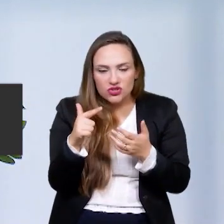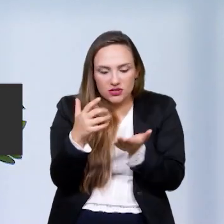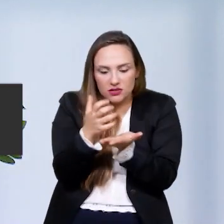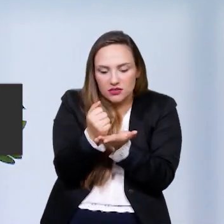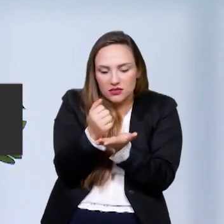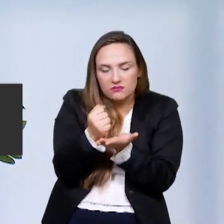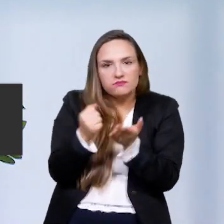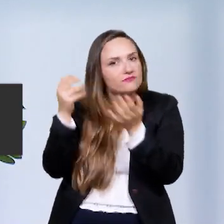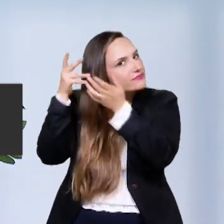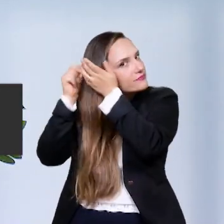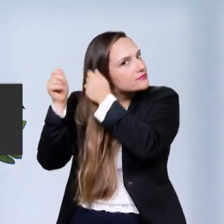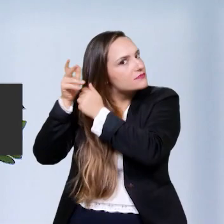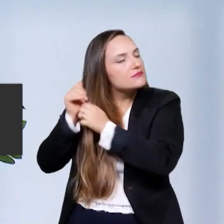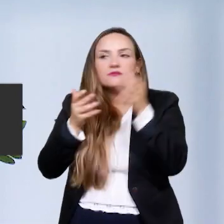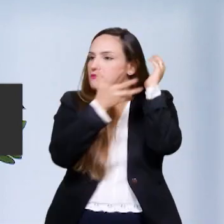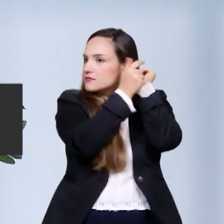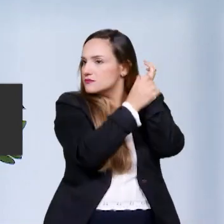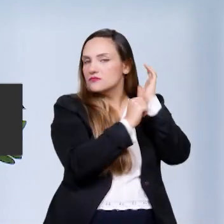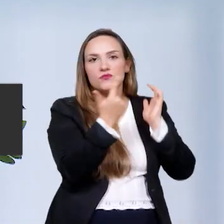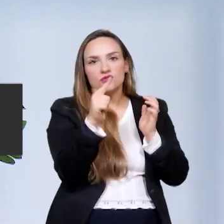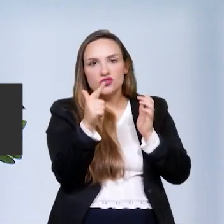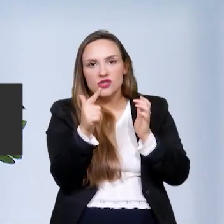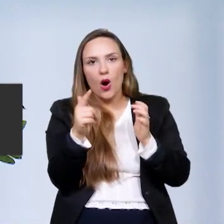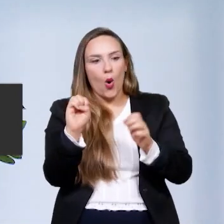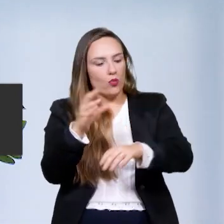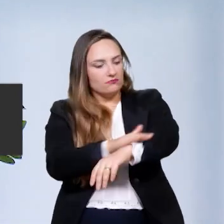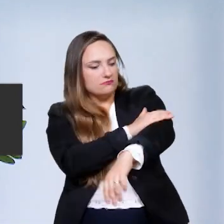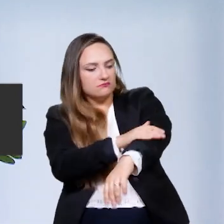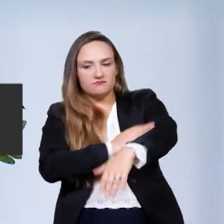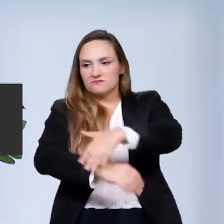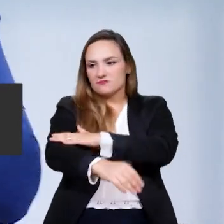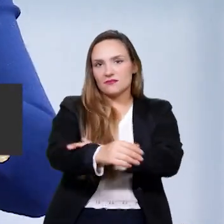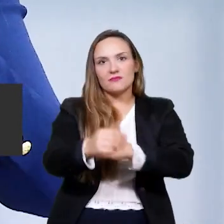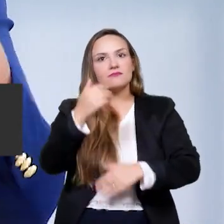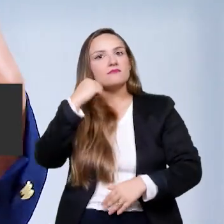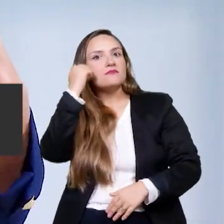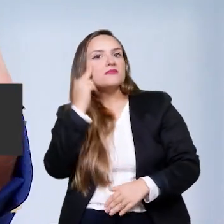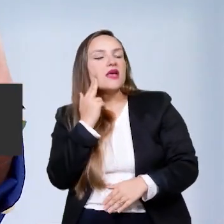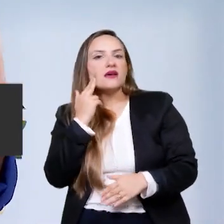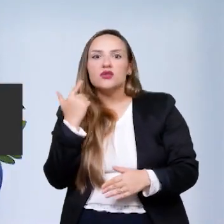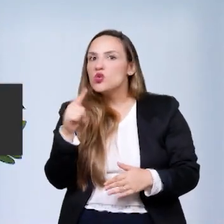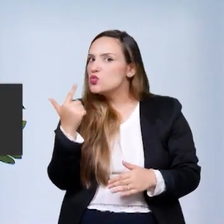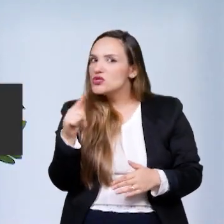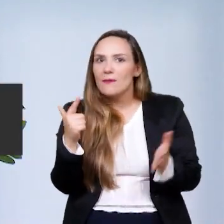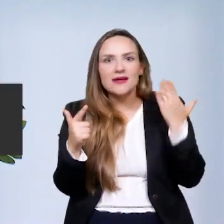nós já temos. Então, assim, é possível você se reconhecer diante de um